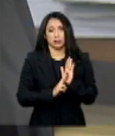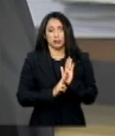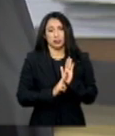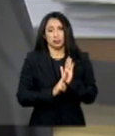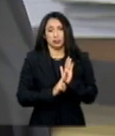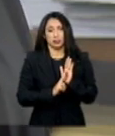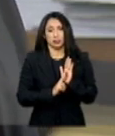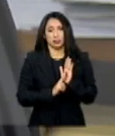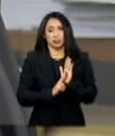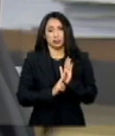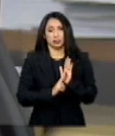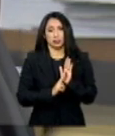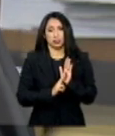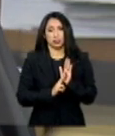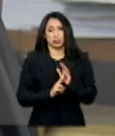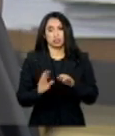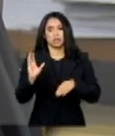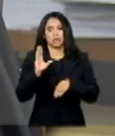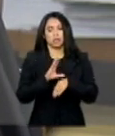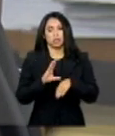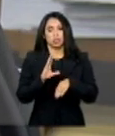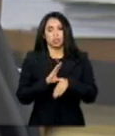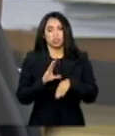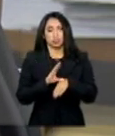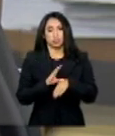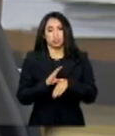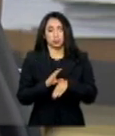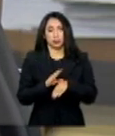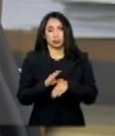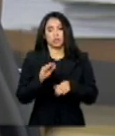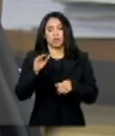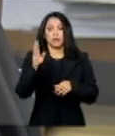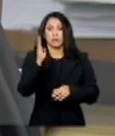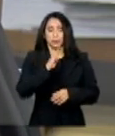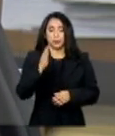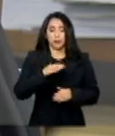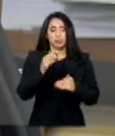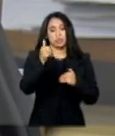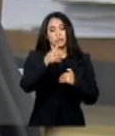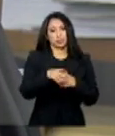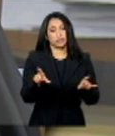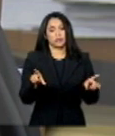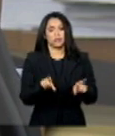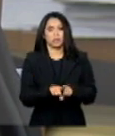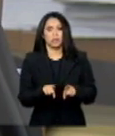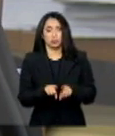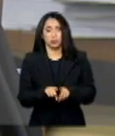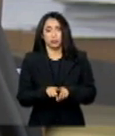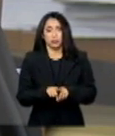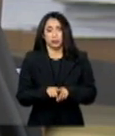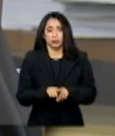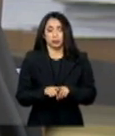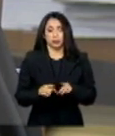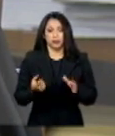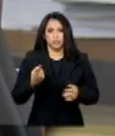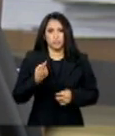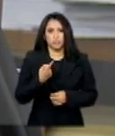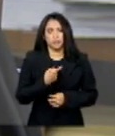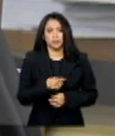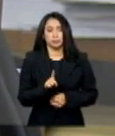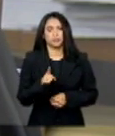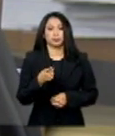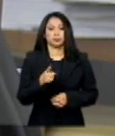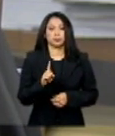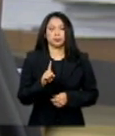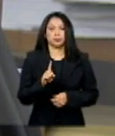normas constitucionais e internacionais que impõe a utilização das mídias de interação como última raça o último